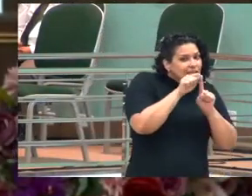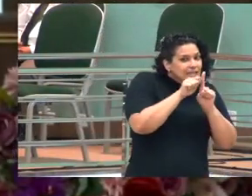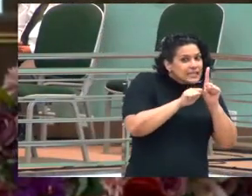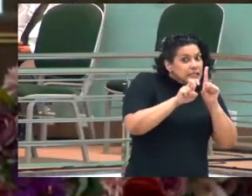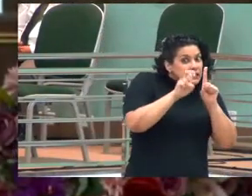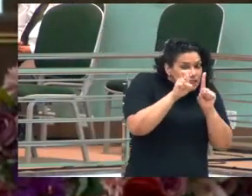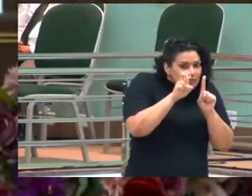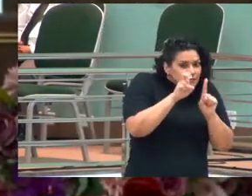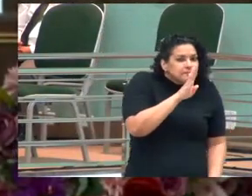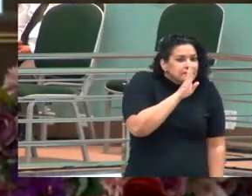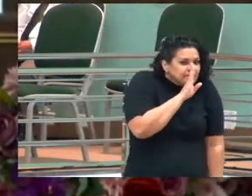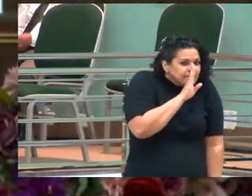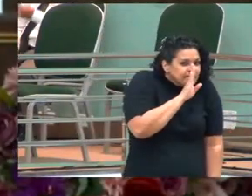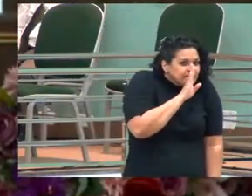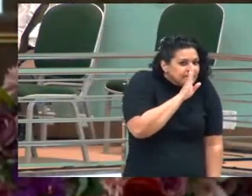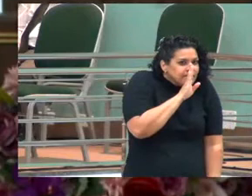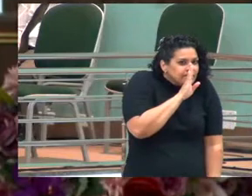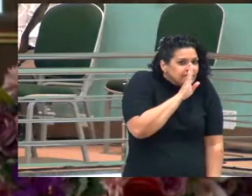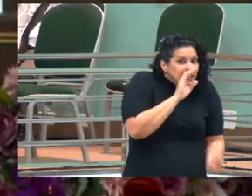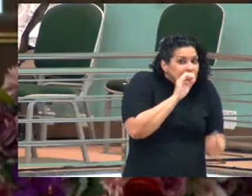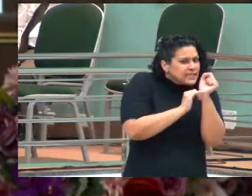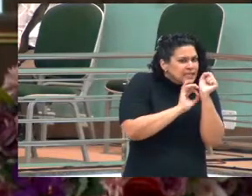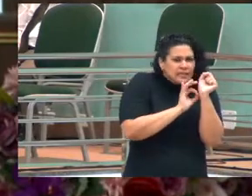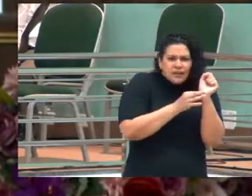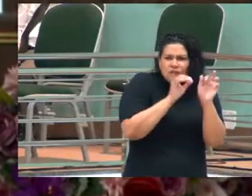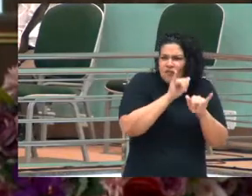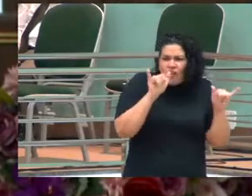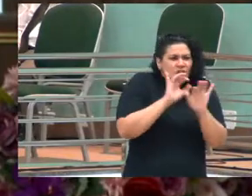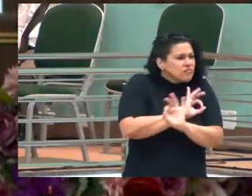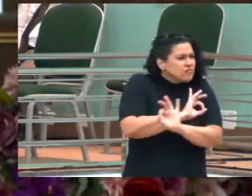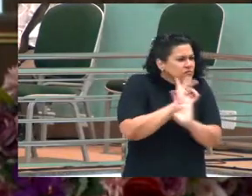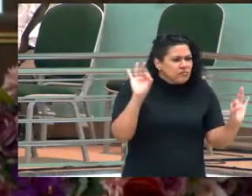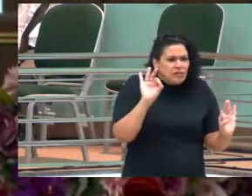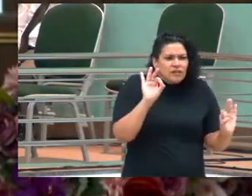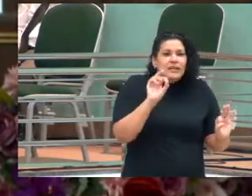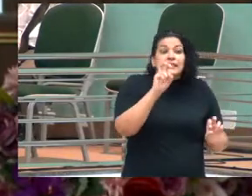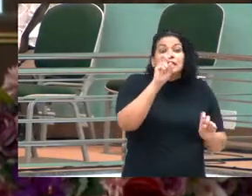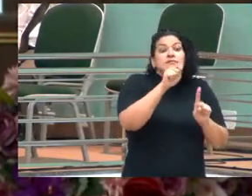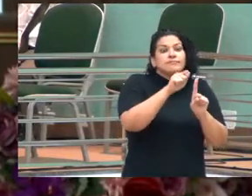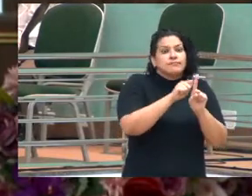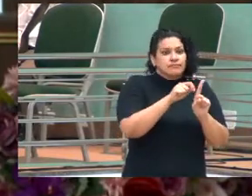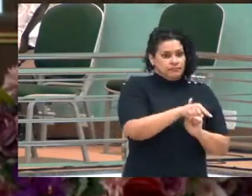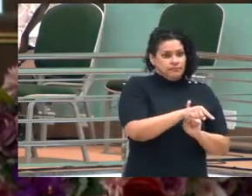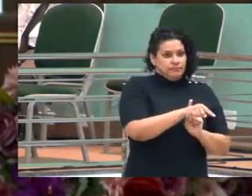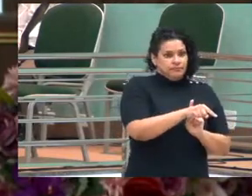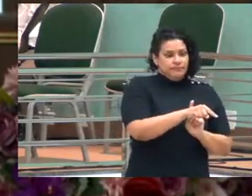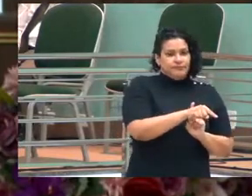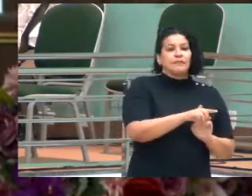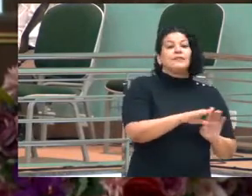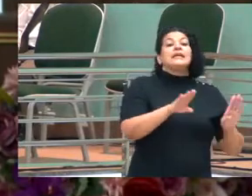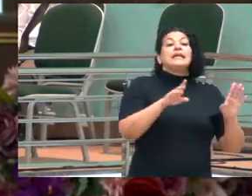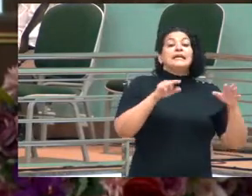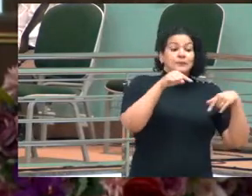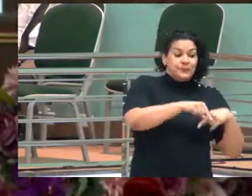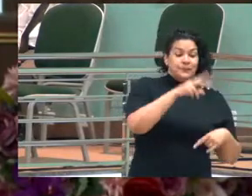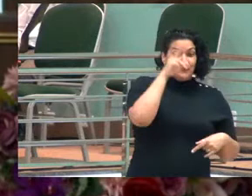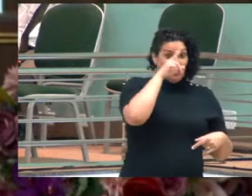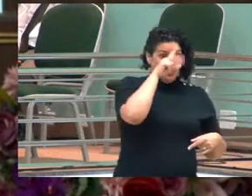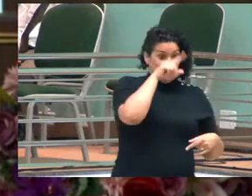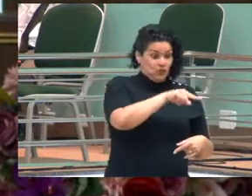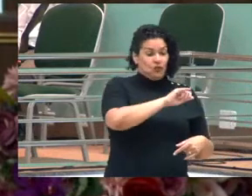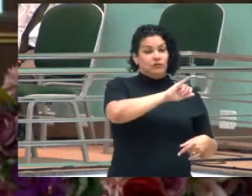virgem, e disse a esta virgem que ela ficaria grávida e que ela daria luz ao